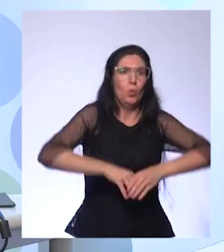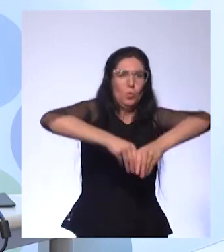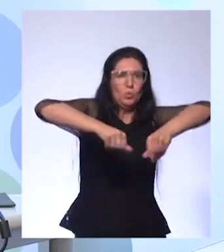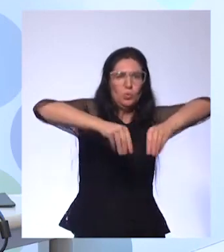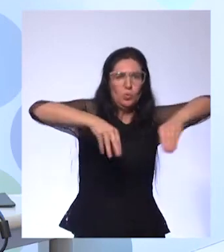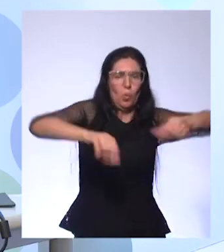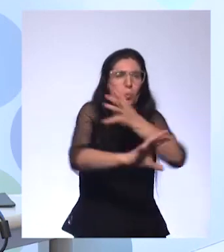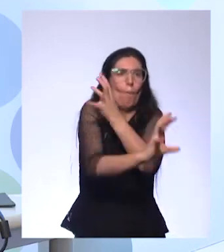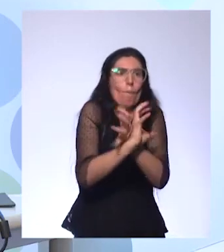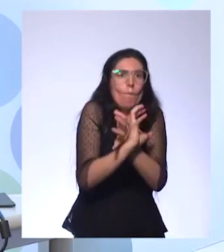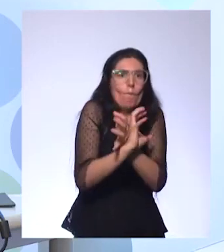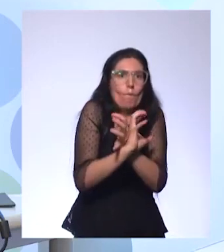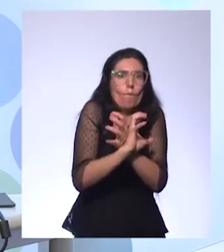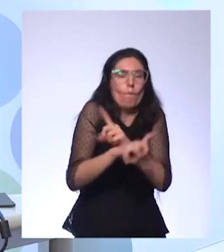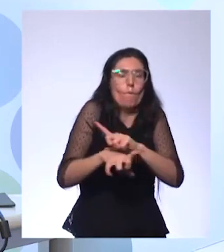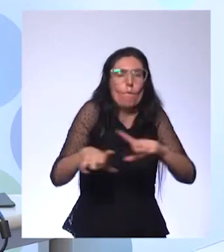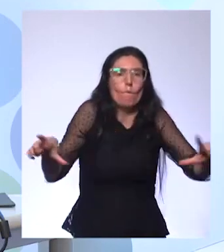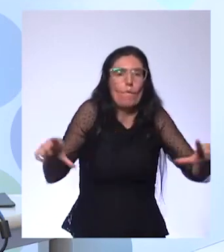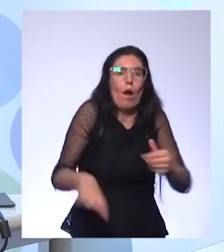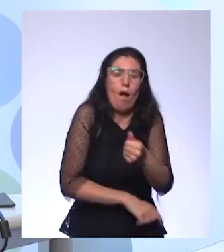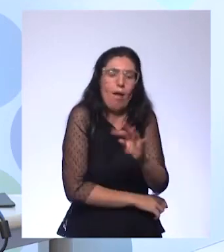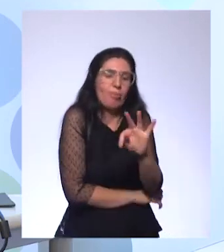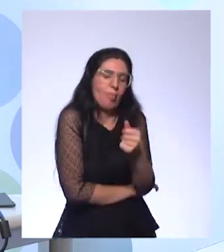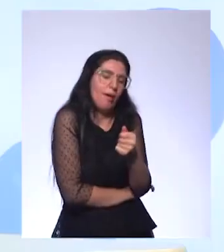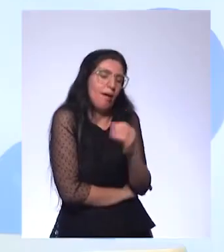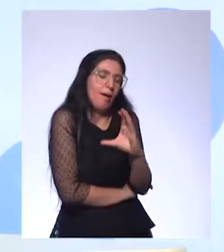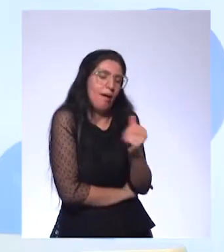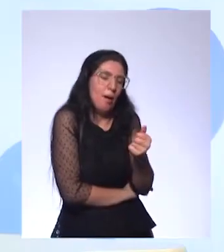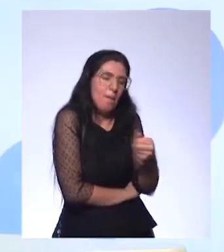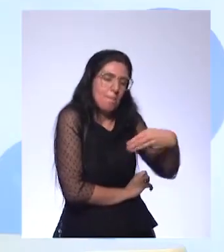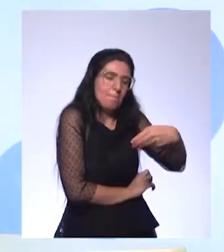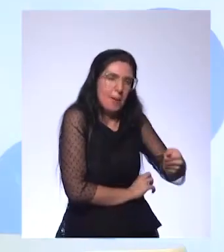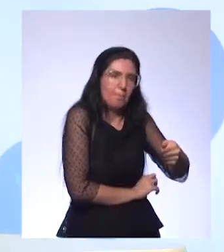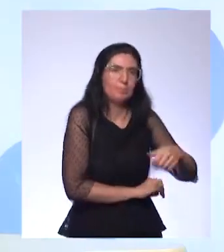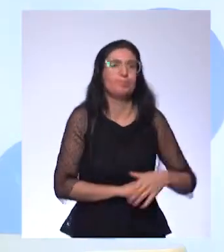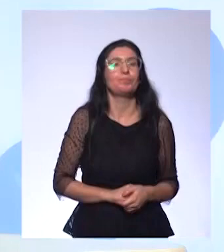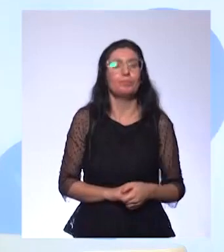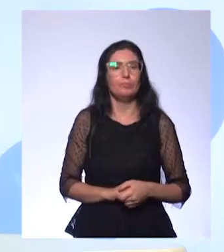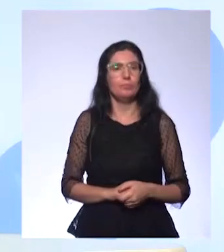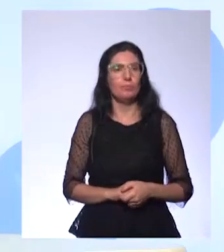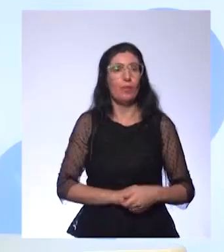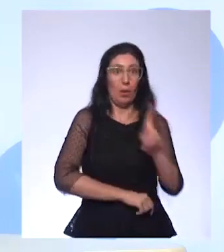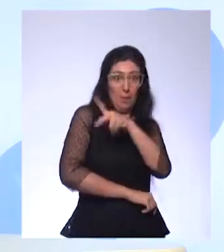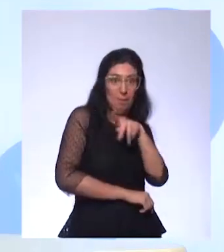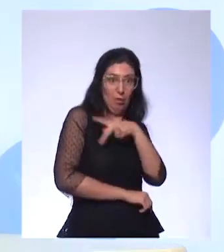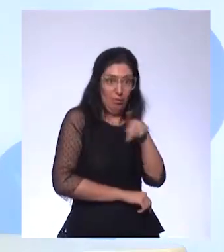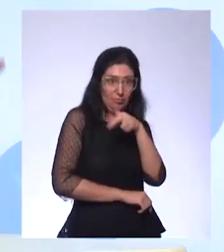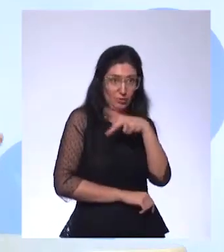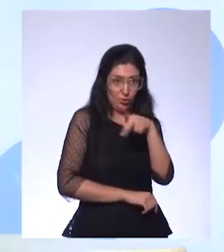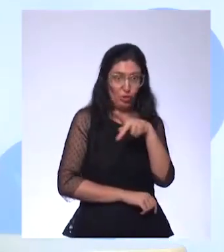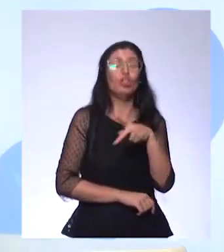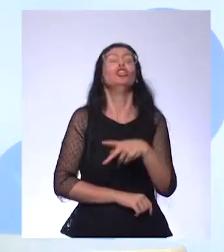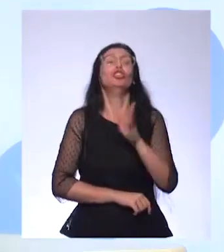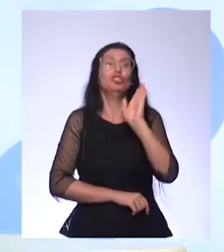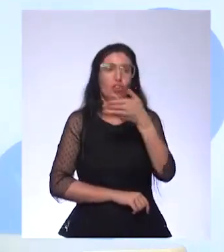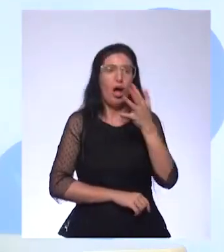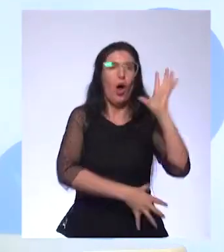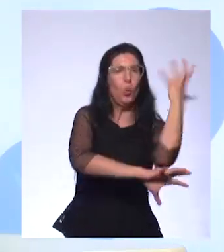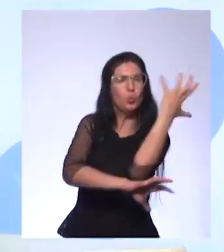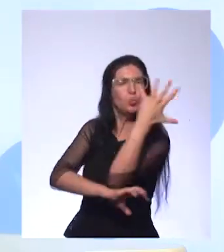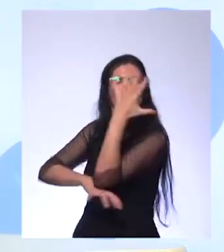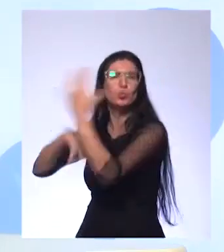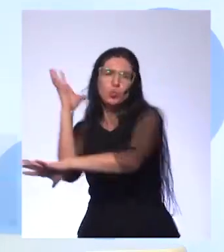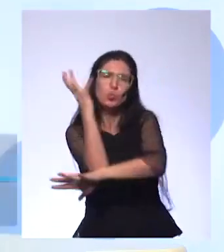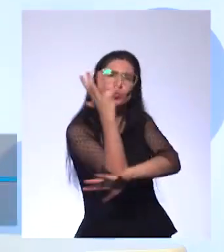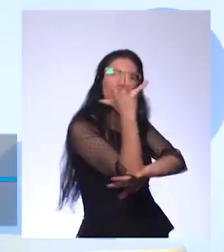para ilustrar um pouquinho mais essa aula. Né, professora? Pois é, falando em ilustrar, agora o professor deu um passeio pelos biomas do